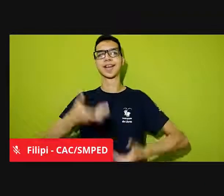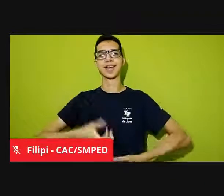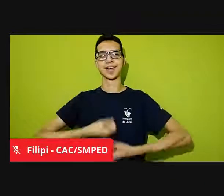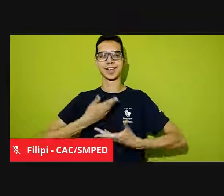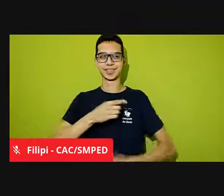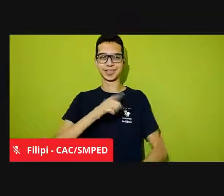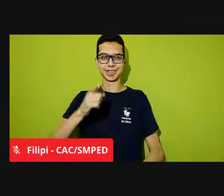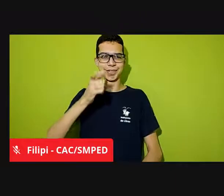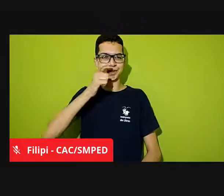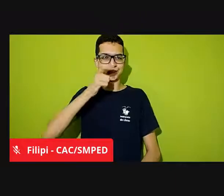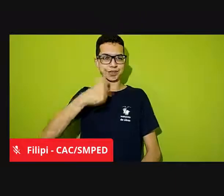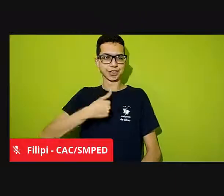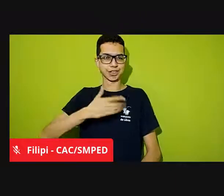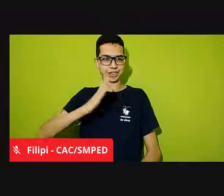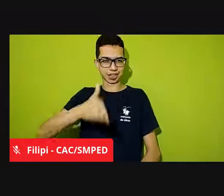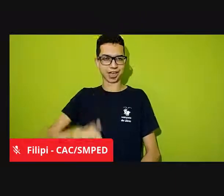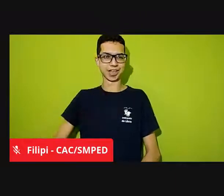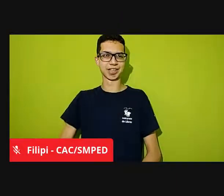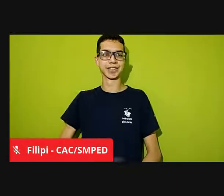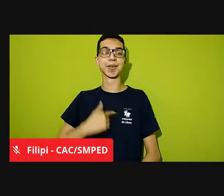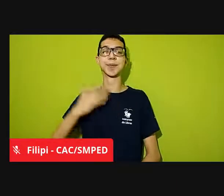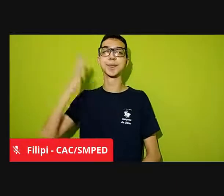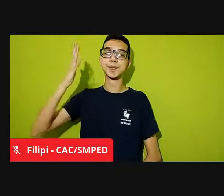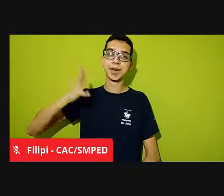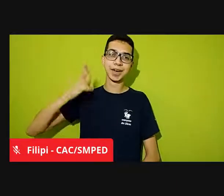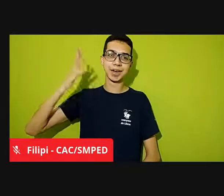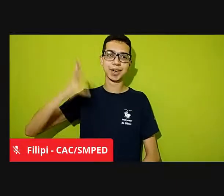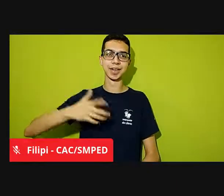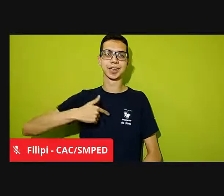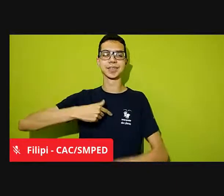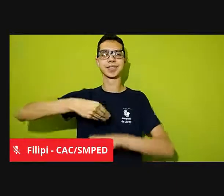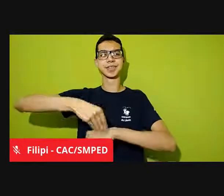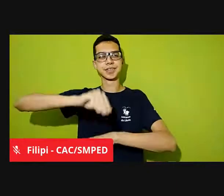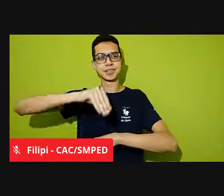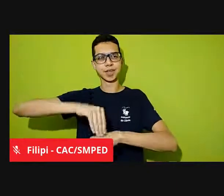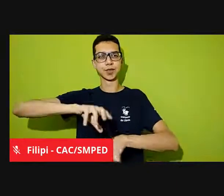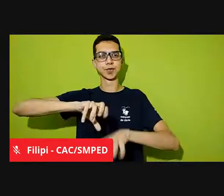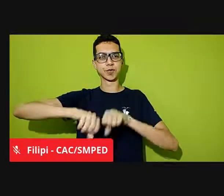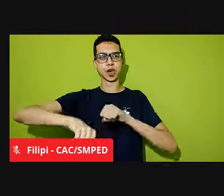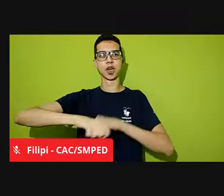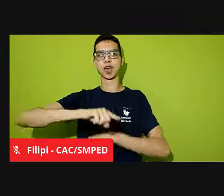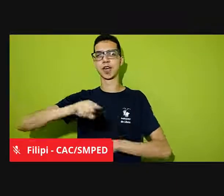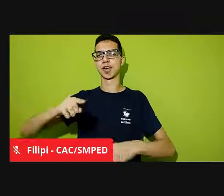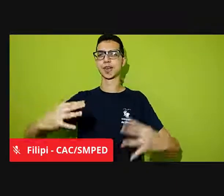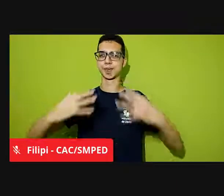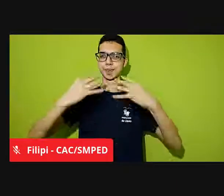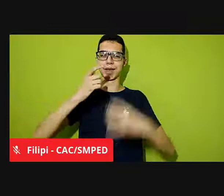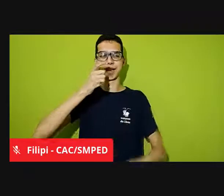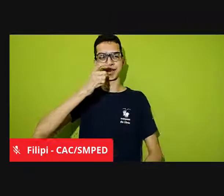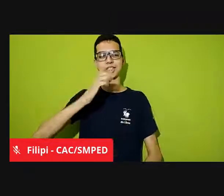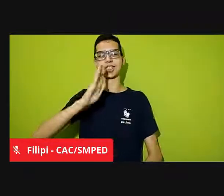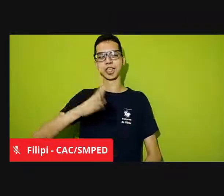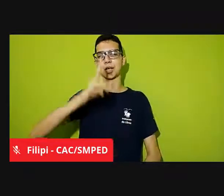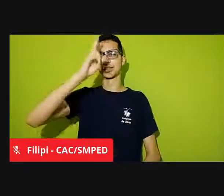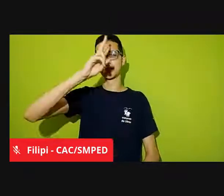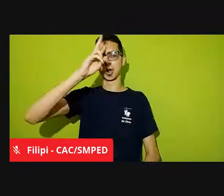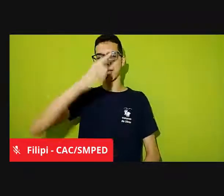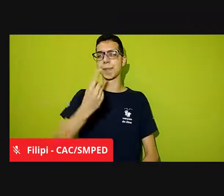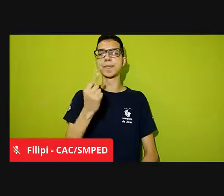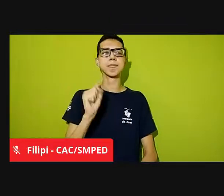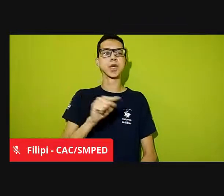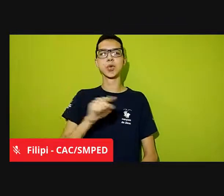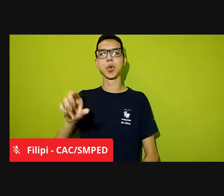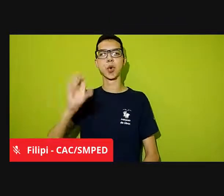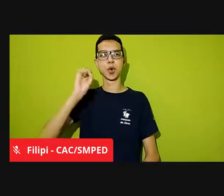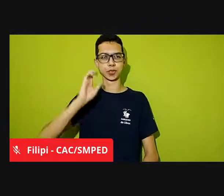Quem já me viu fazer palestra, formação, esses rolês assim, já deve ter ouvido essa história mil vezes. E eu até escrevi sobre isso. O que que eu vou